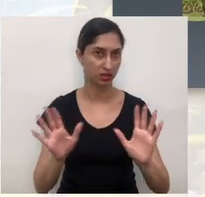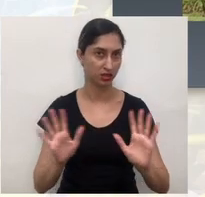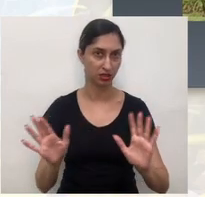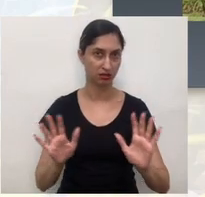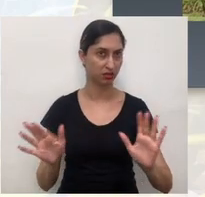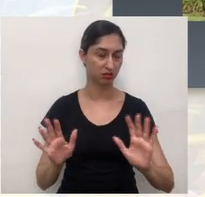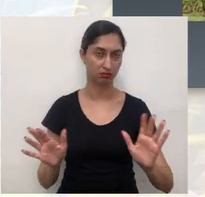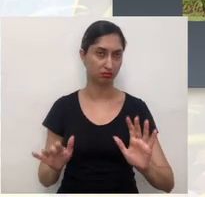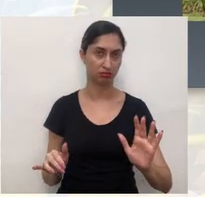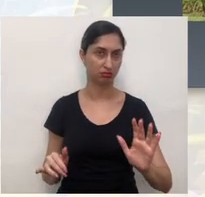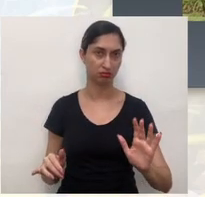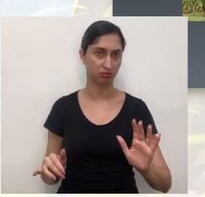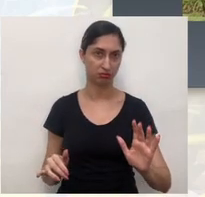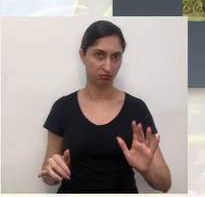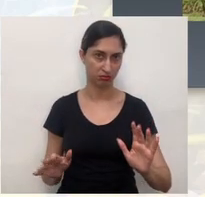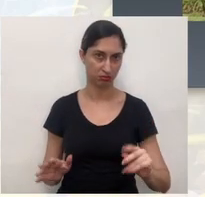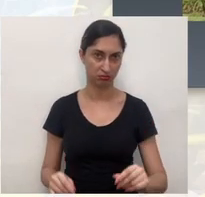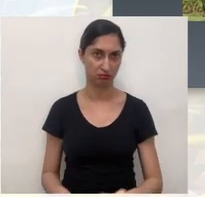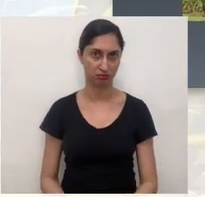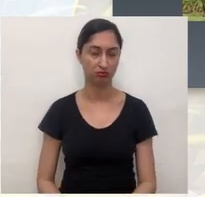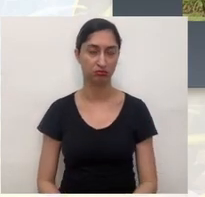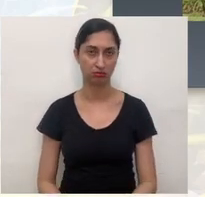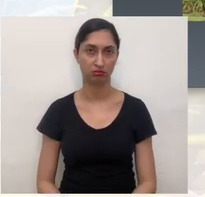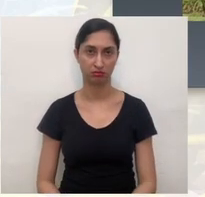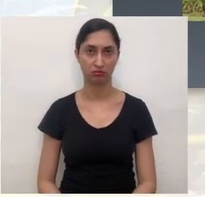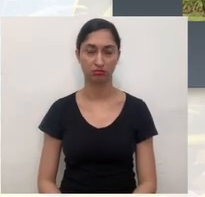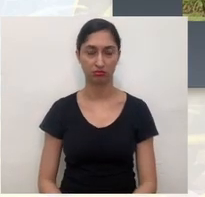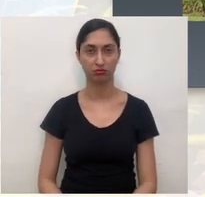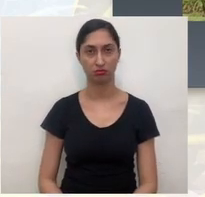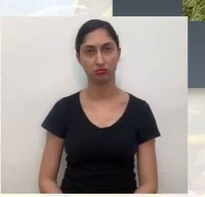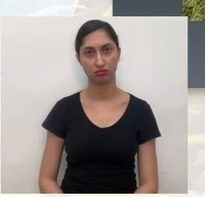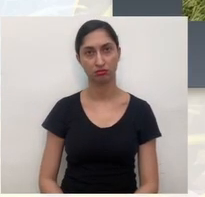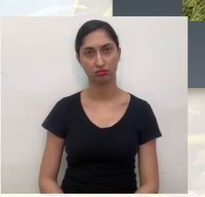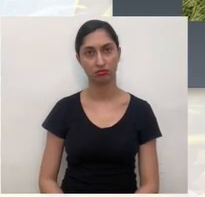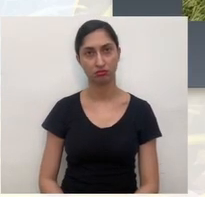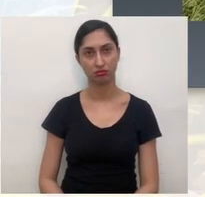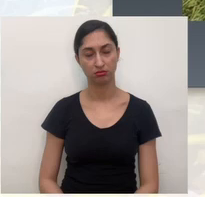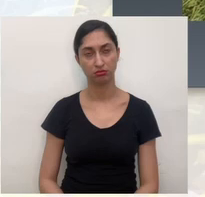mudança de textura. Tá?